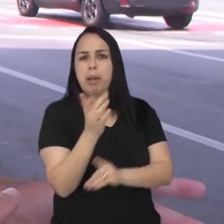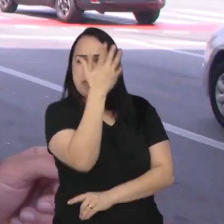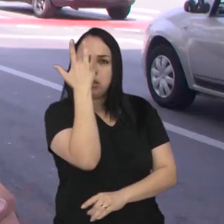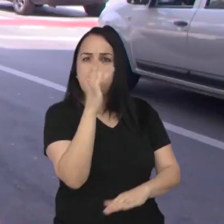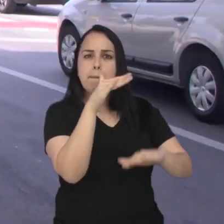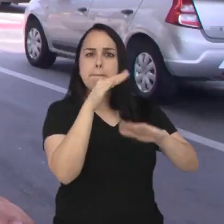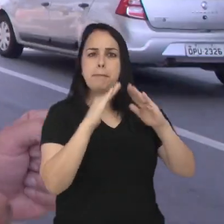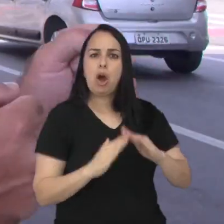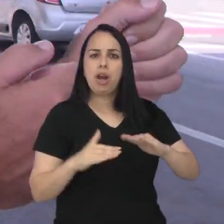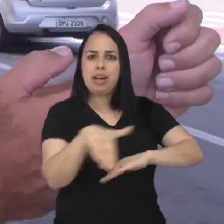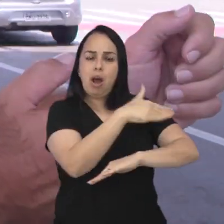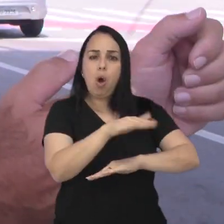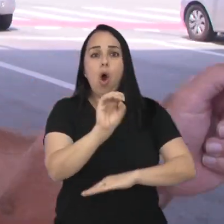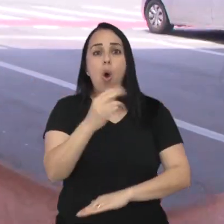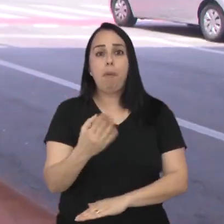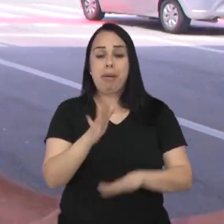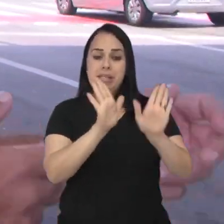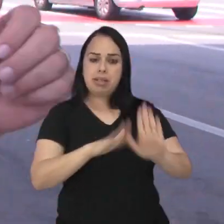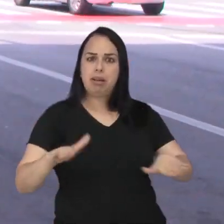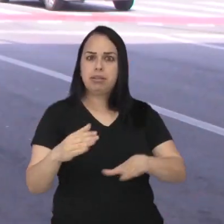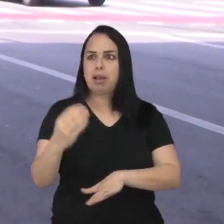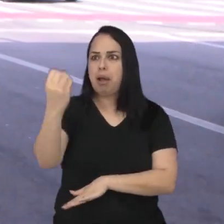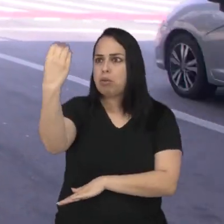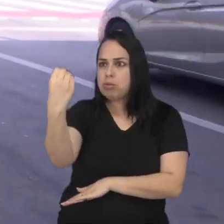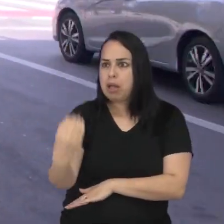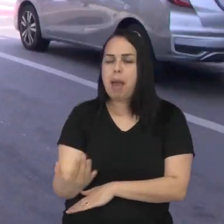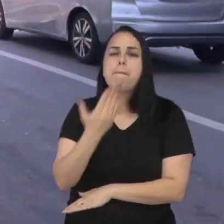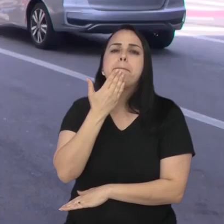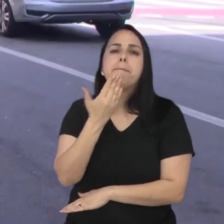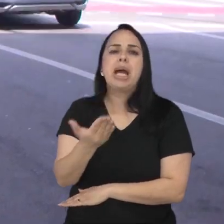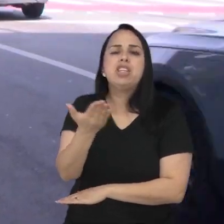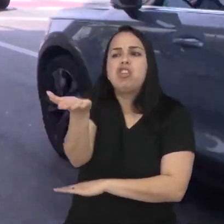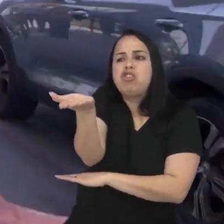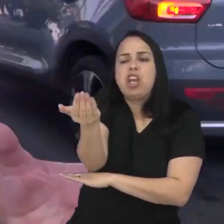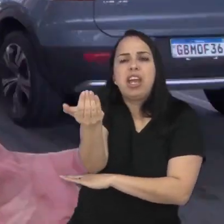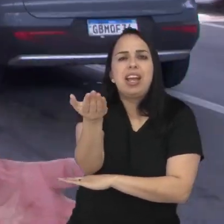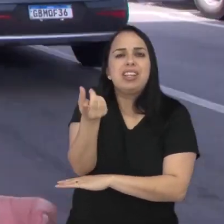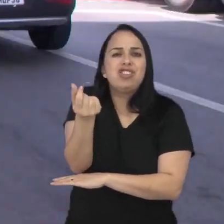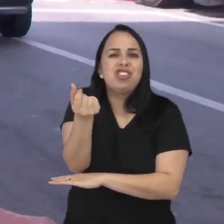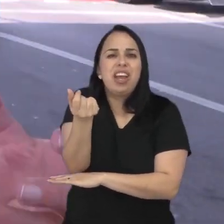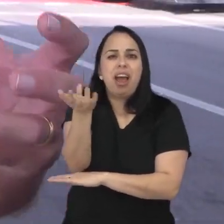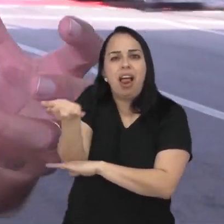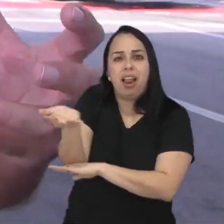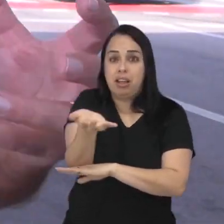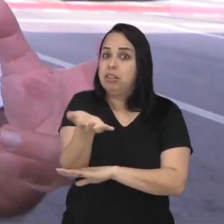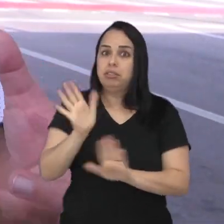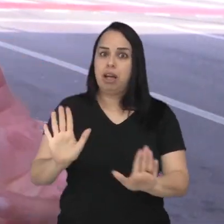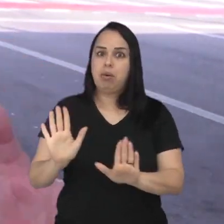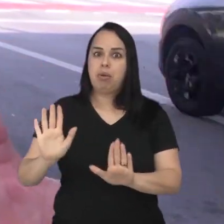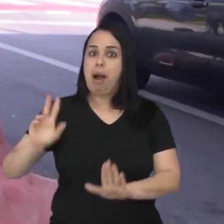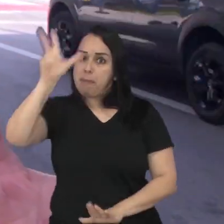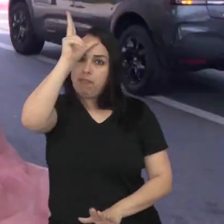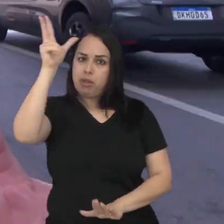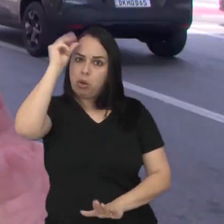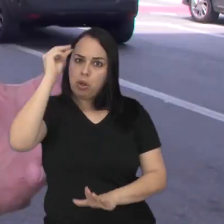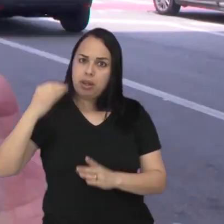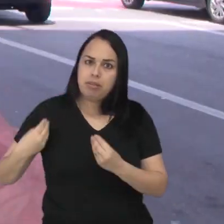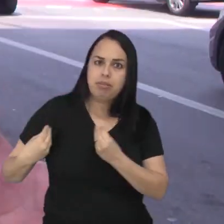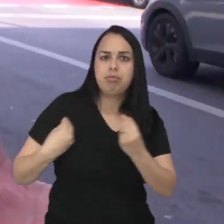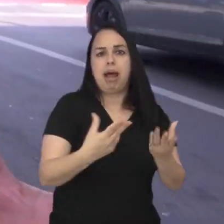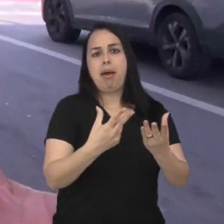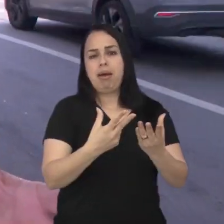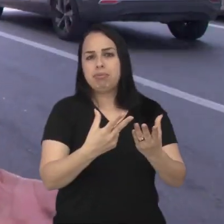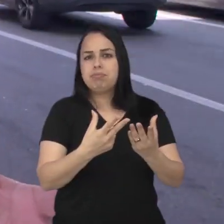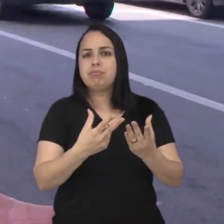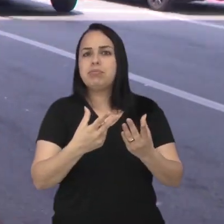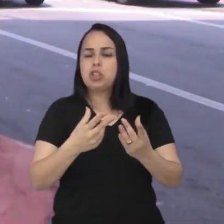algum morador de rua, algumas crianças pedindo no semáforo, que a prefeitura venha acolher, dar dignidade, dar suporte